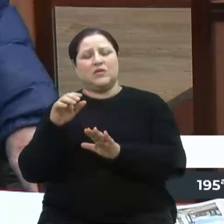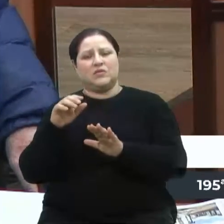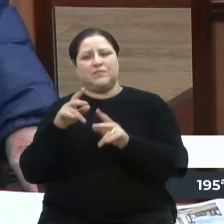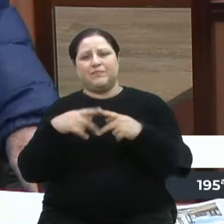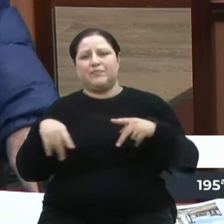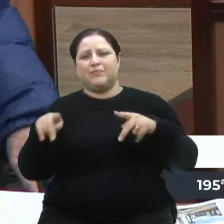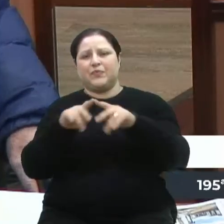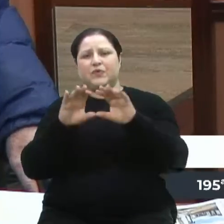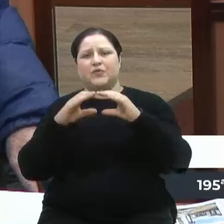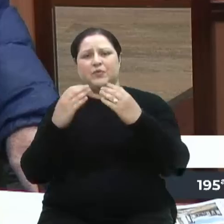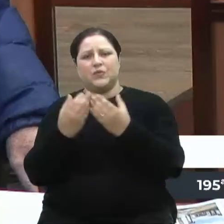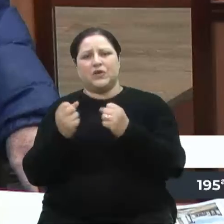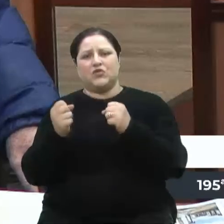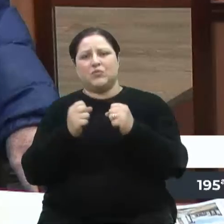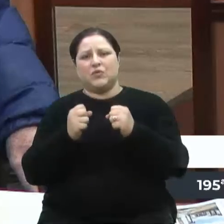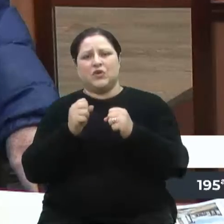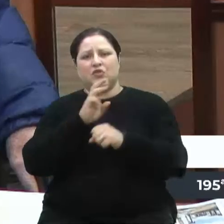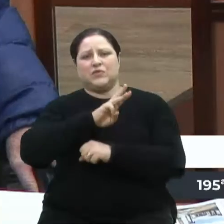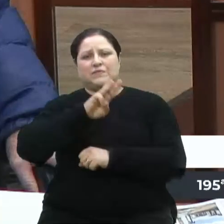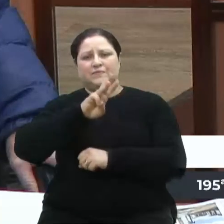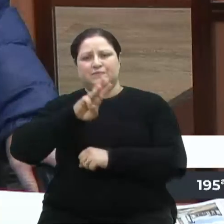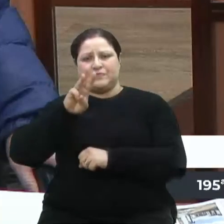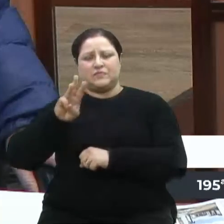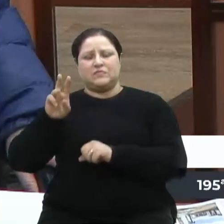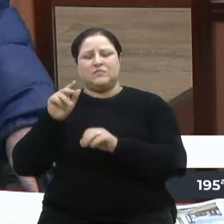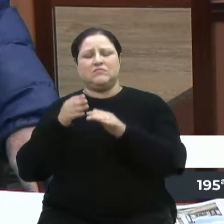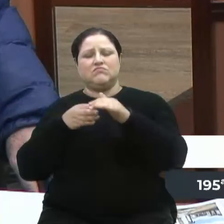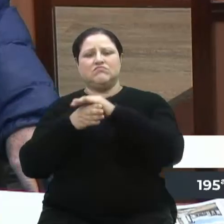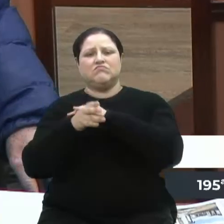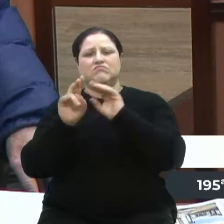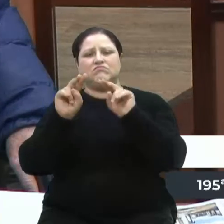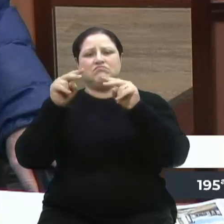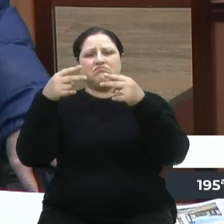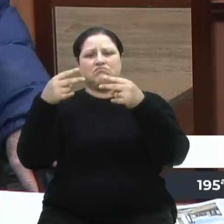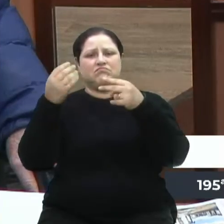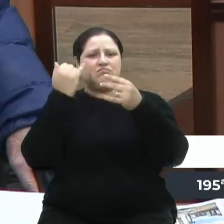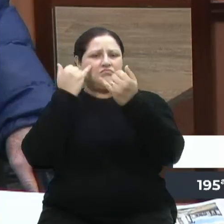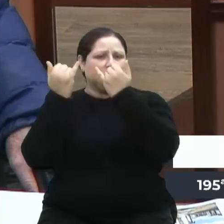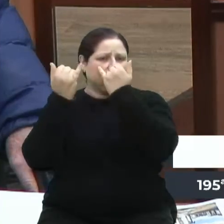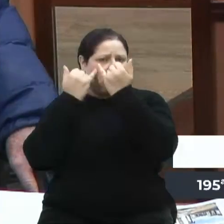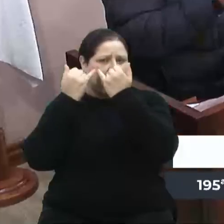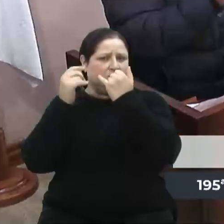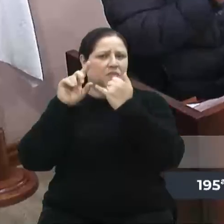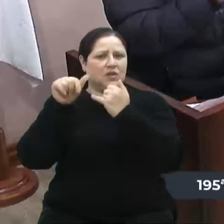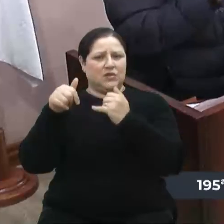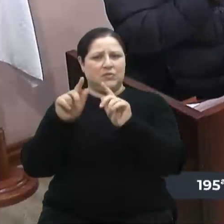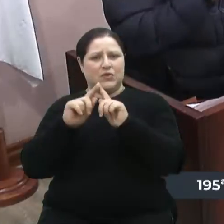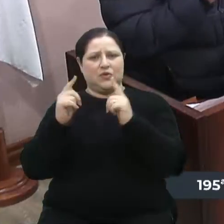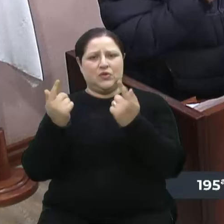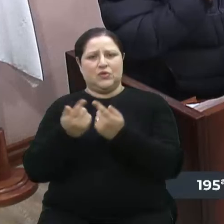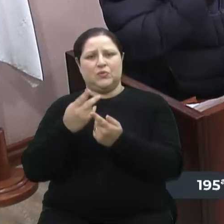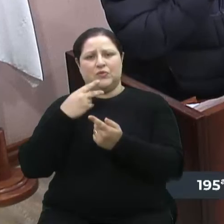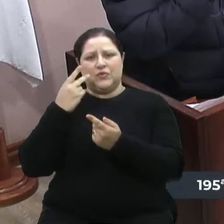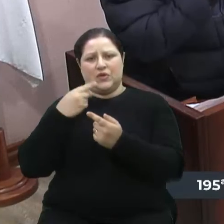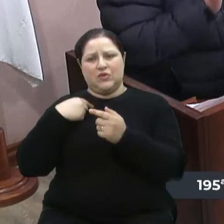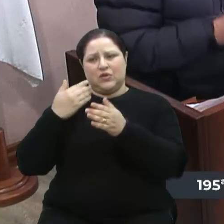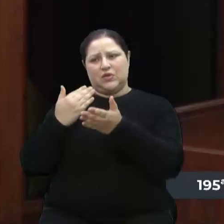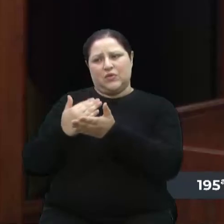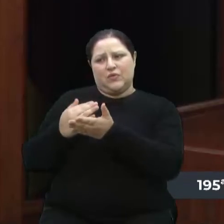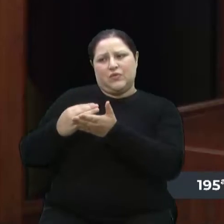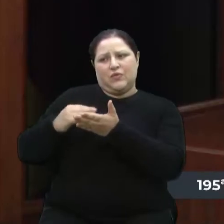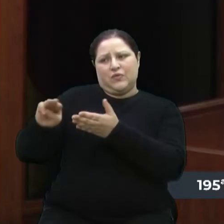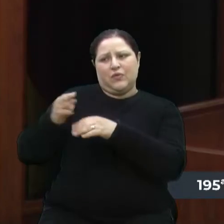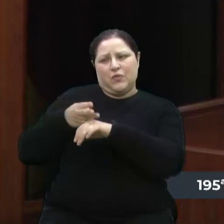toda a comunidade. Eu reenvio no grupo dos vereadores para a gente ter acesso mais fácil a esse link. Obrigada. Obrigado, vereadora